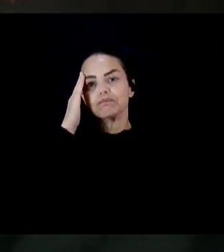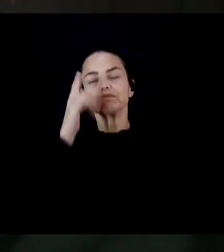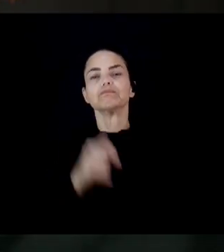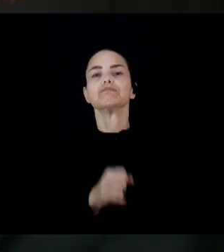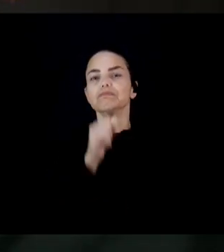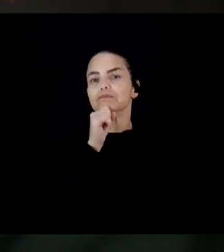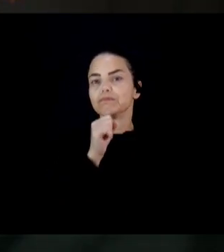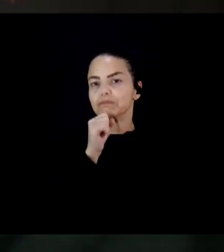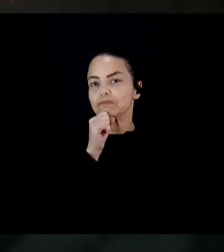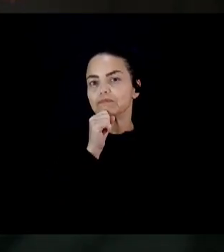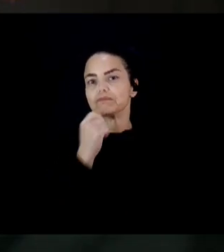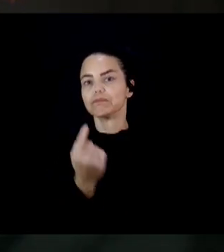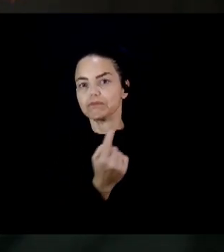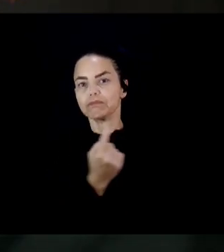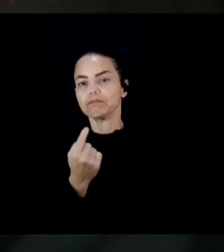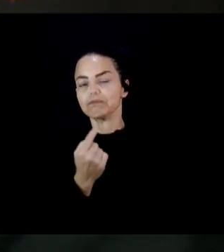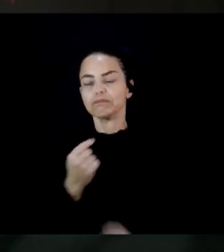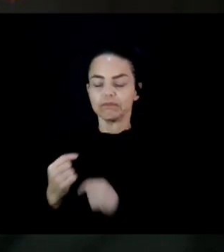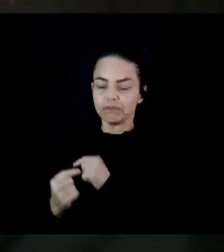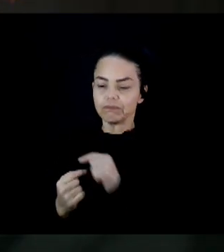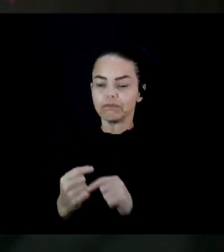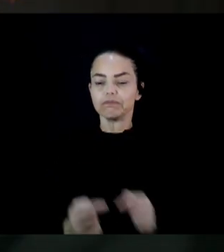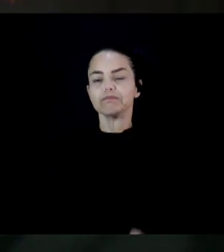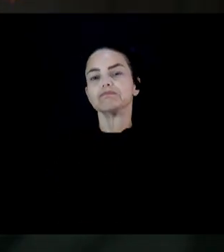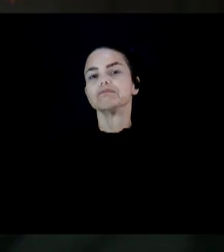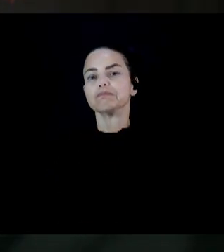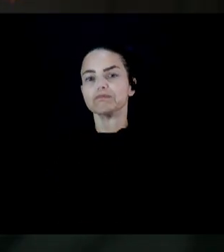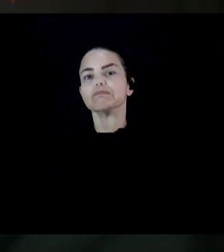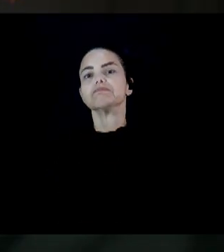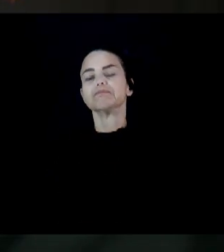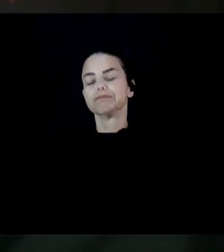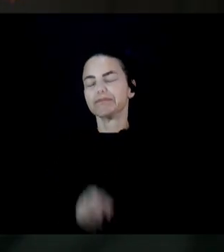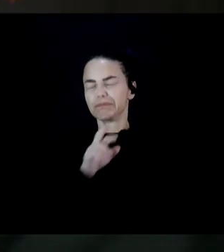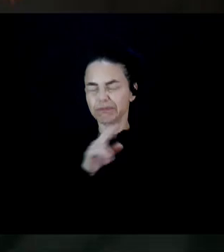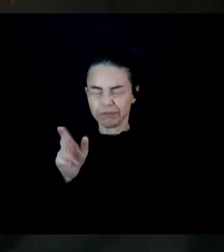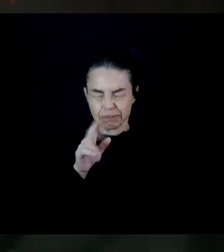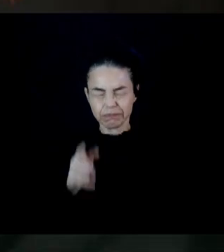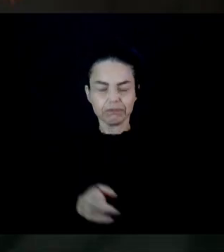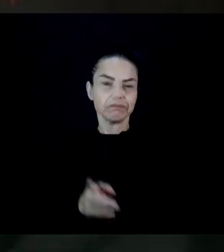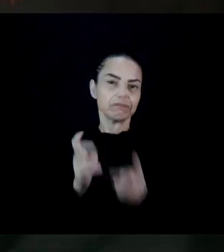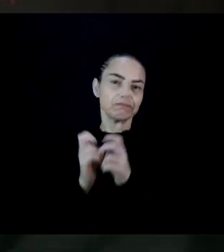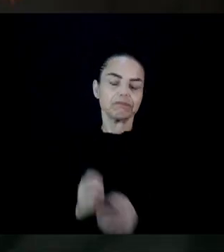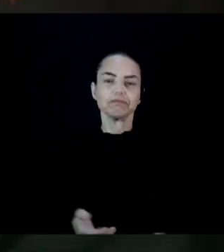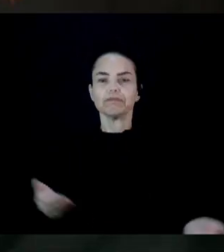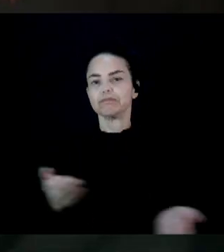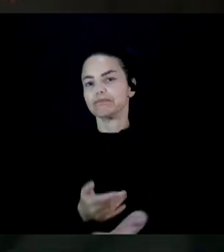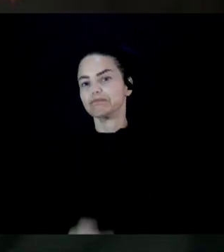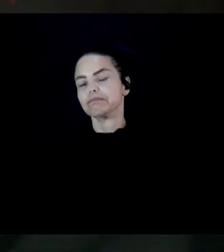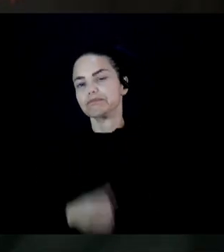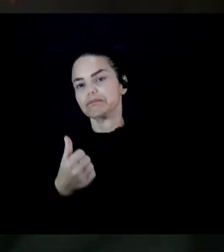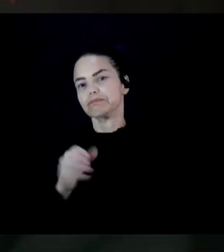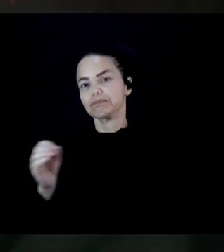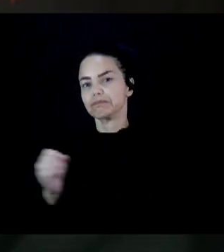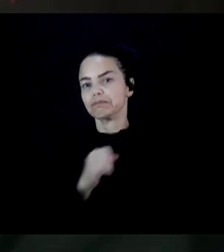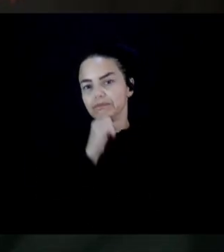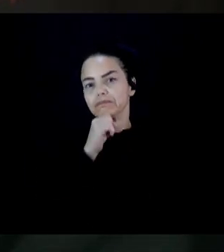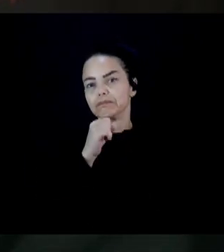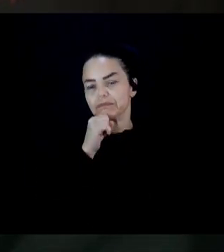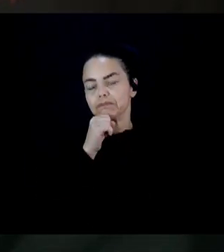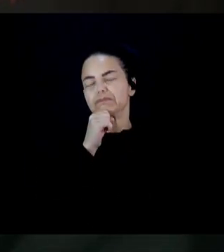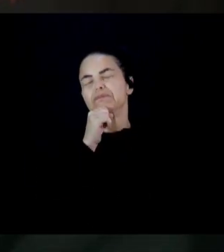para a nossa geração está bem diferente. A gente percebe hoje pessoas com 60 a mais que já